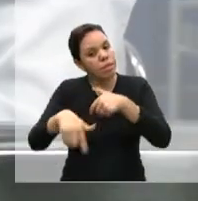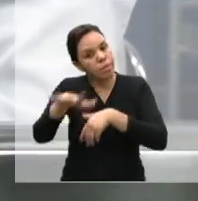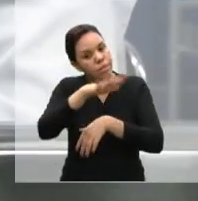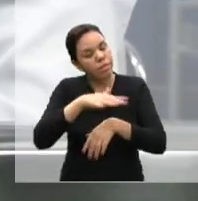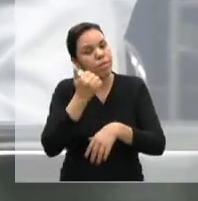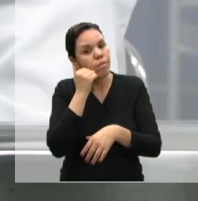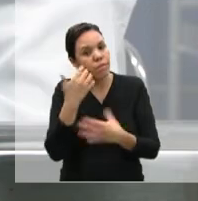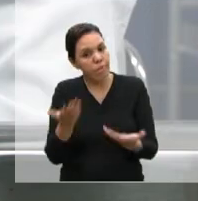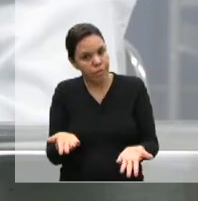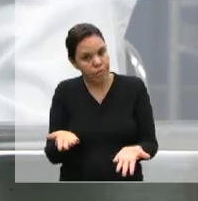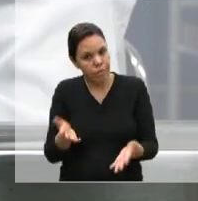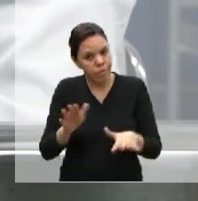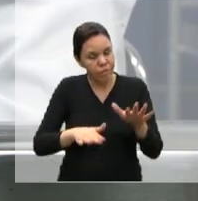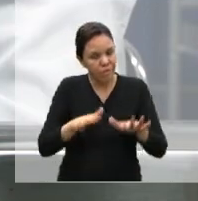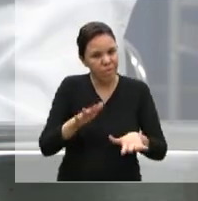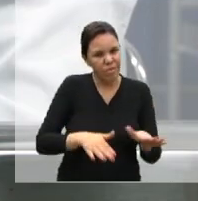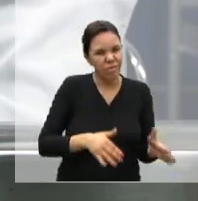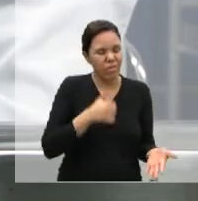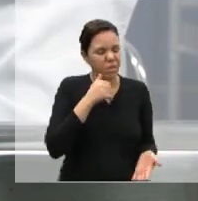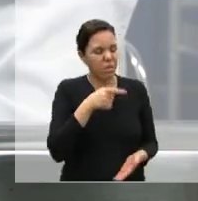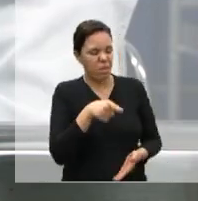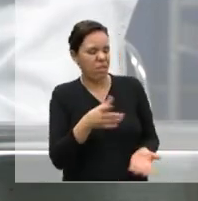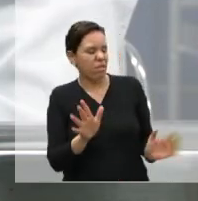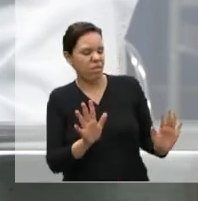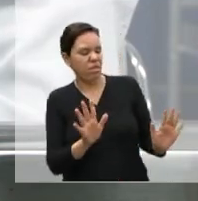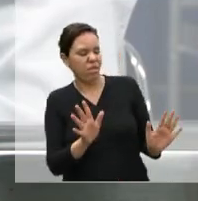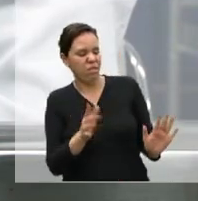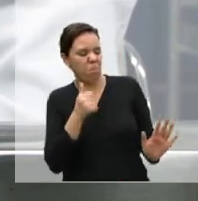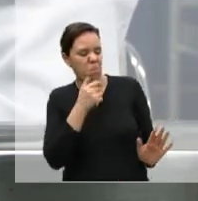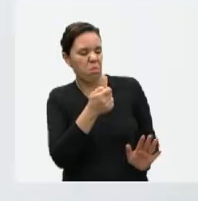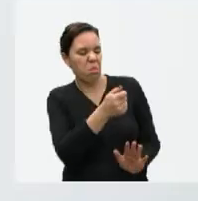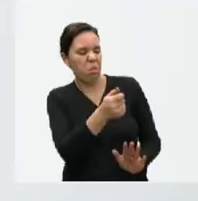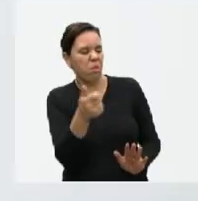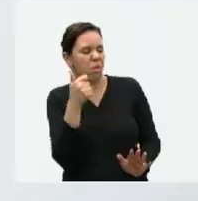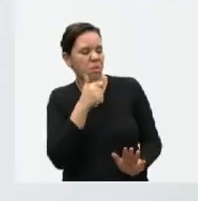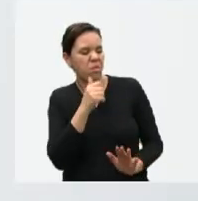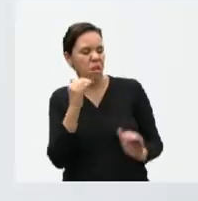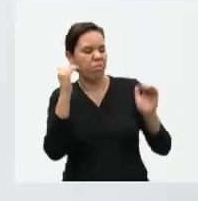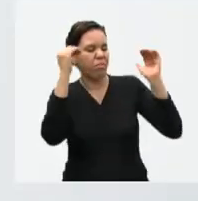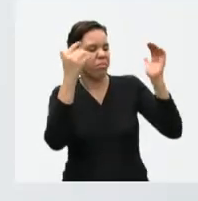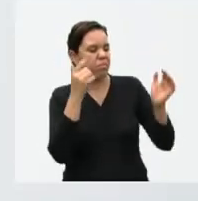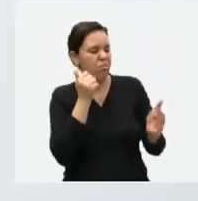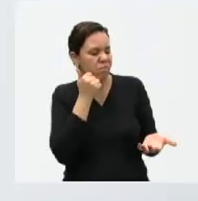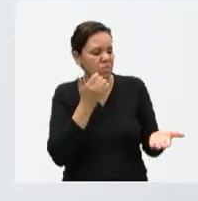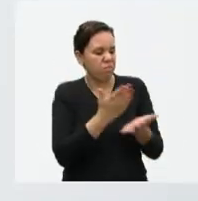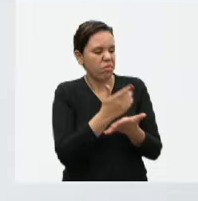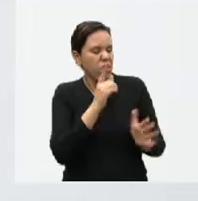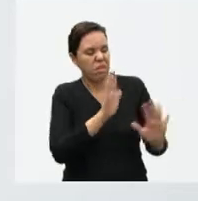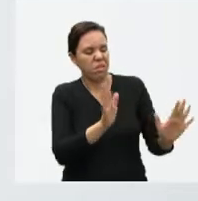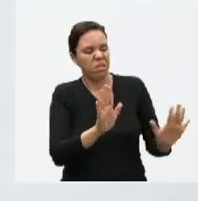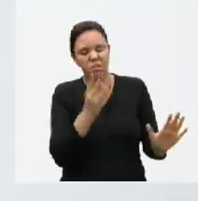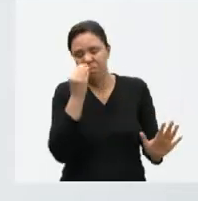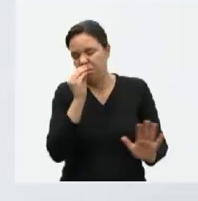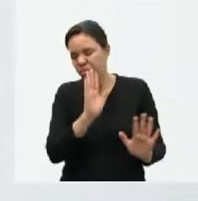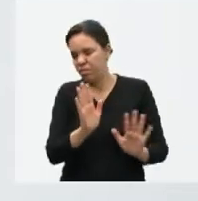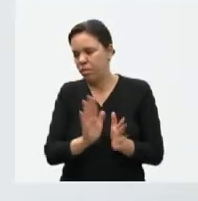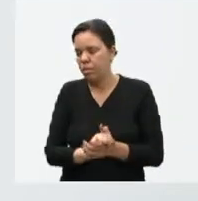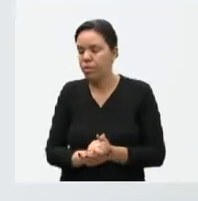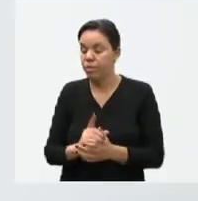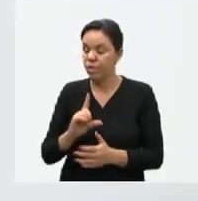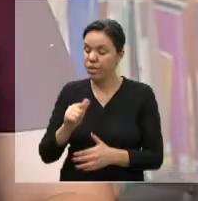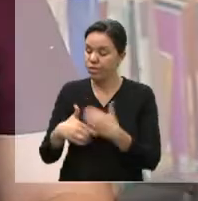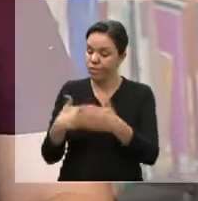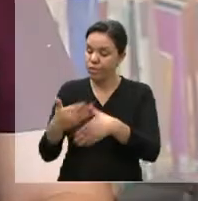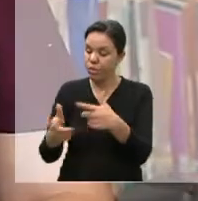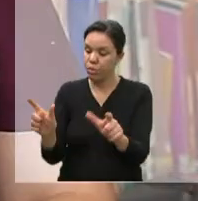acaba sendo muito hostil quando você é uma das poucas mulheres que já está naquela área e com o passar do tempo isso só vai diminuindo, porque